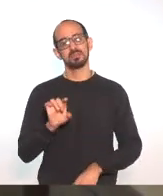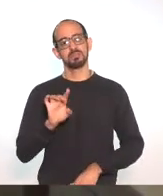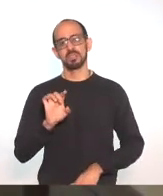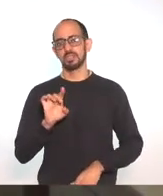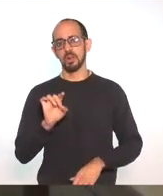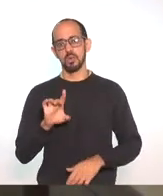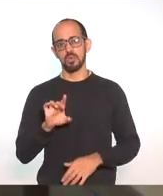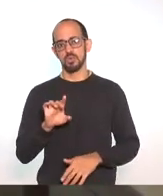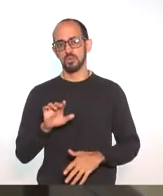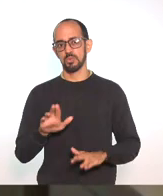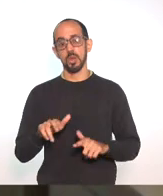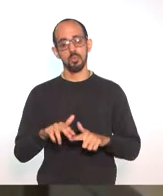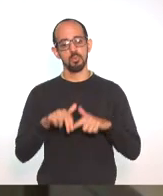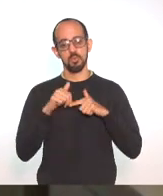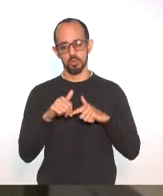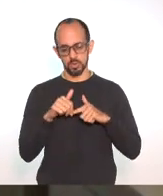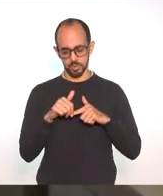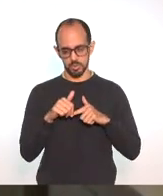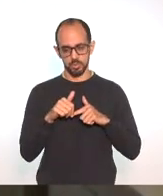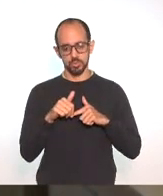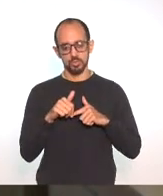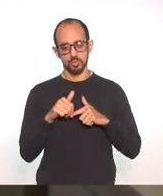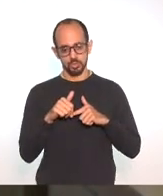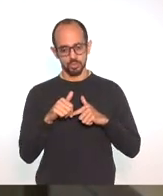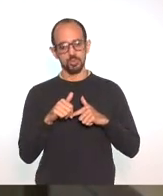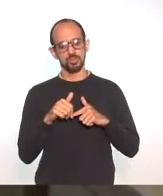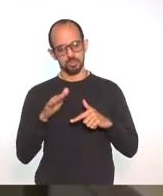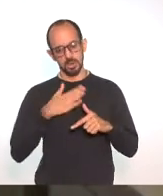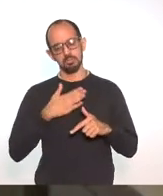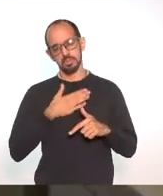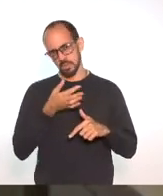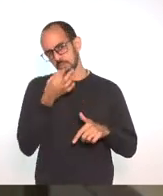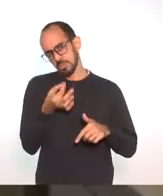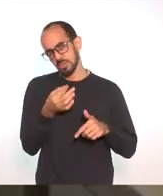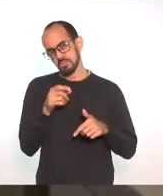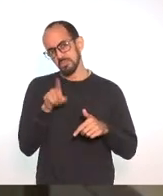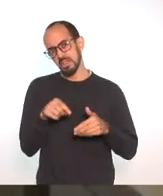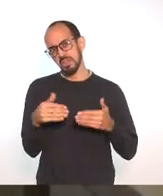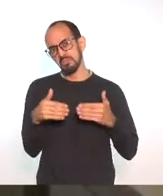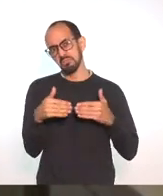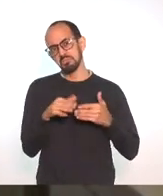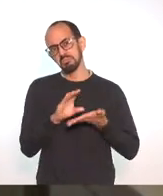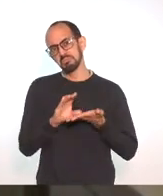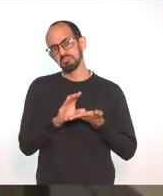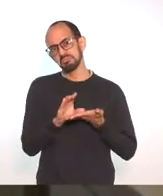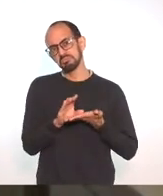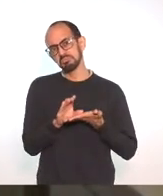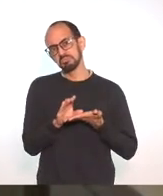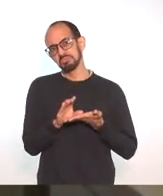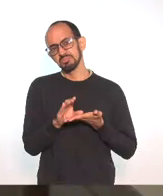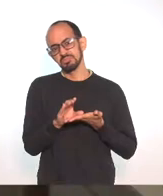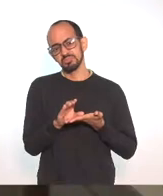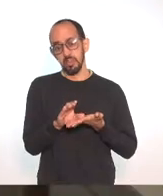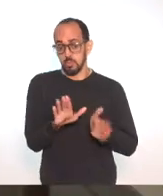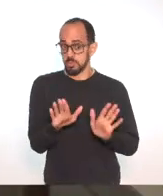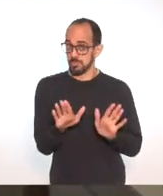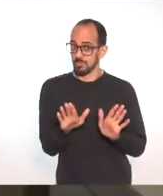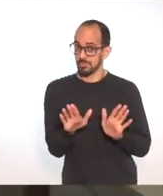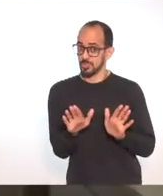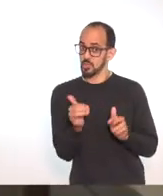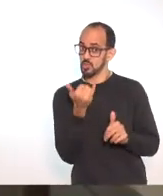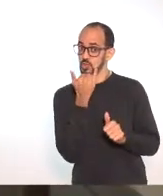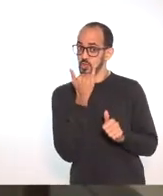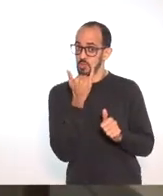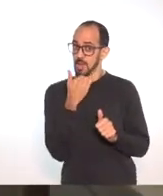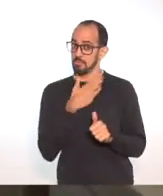sentir acho uma matéria constitucional o quê e eu que acho